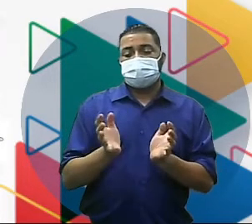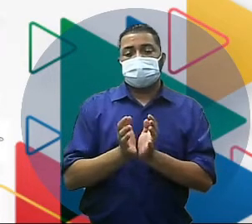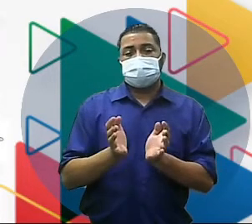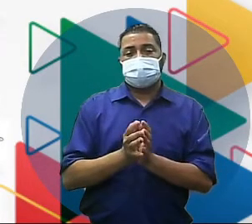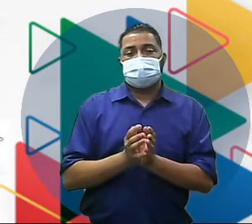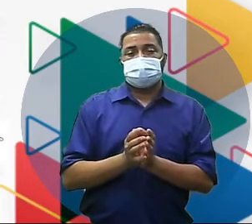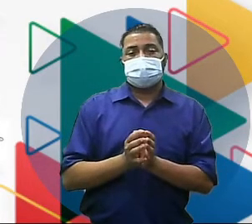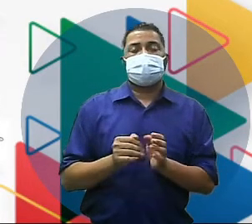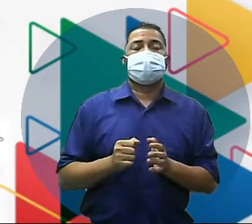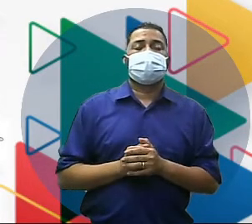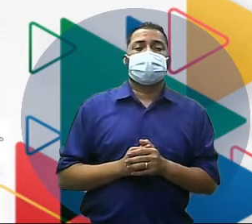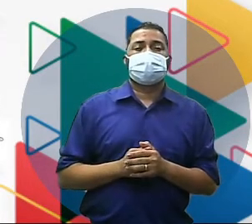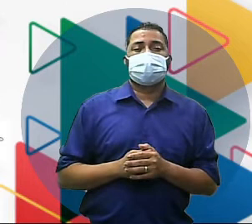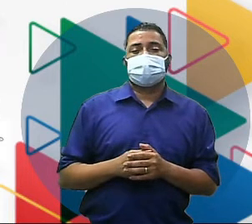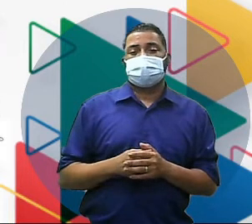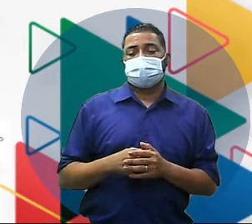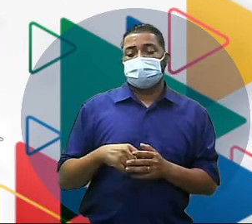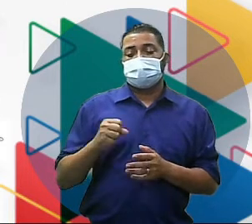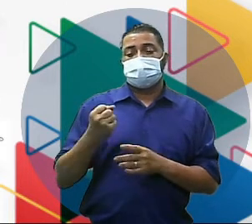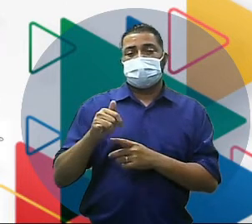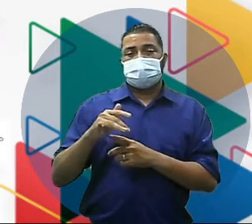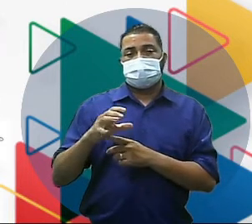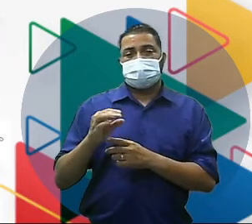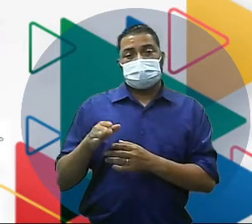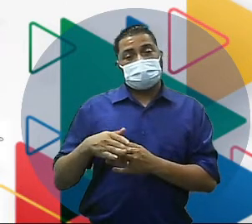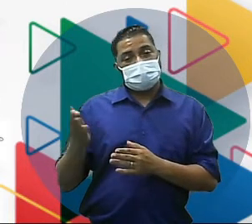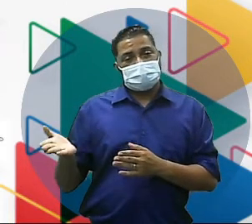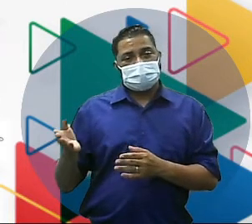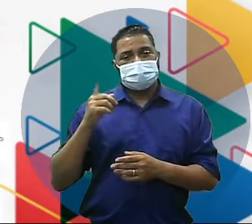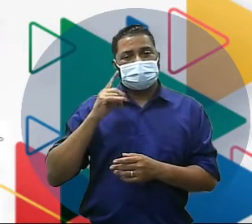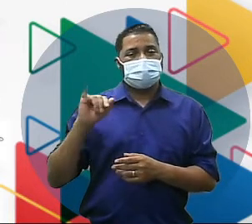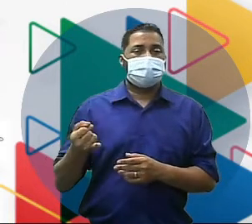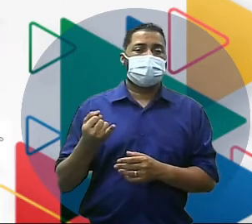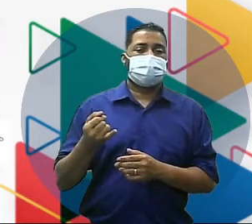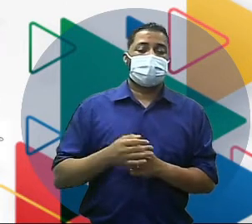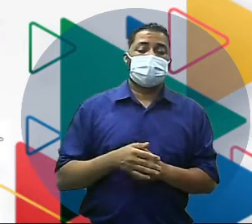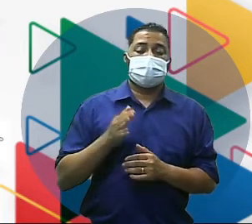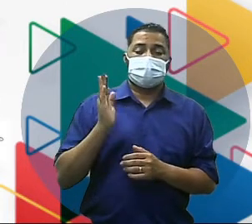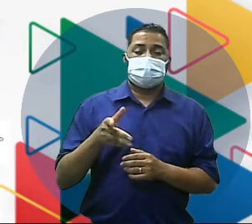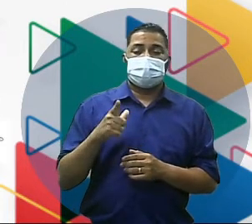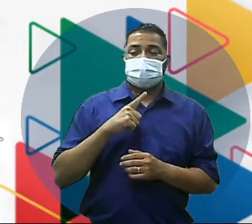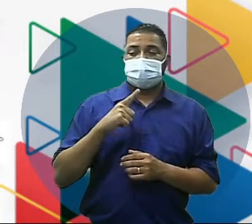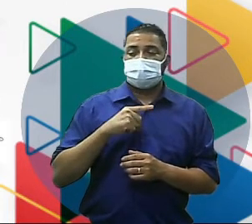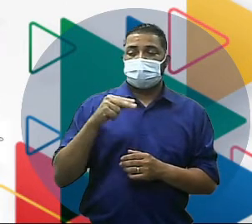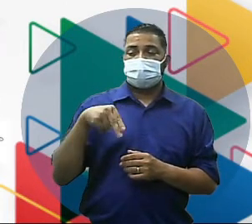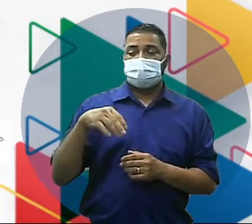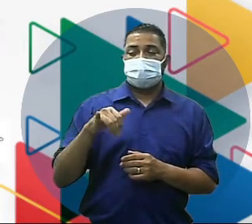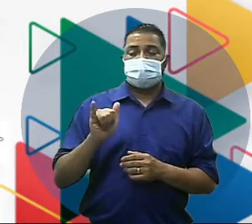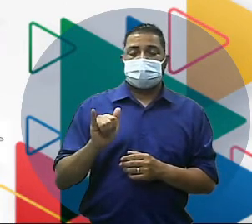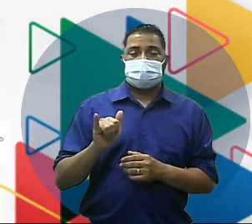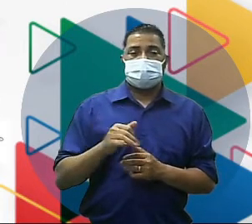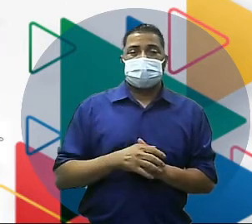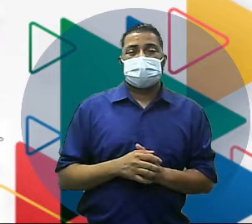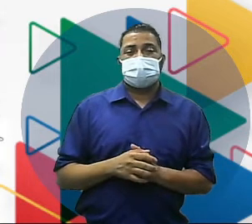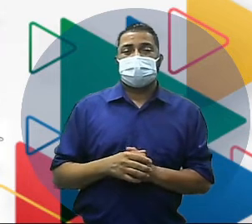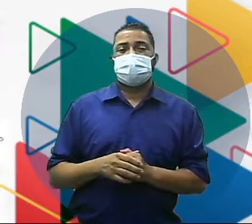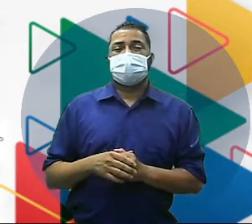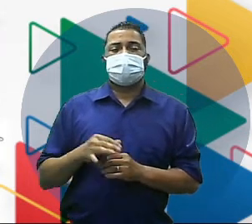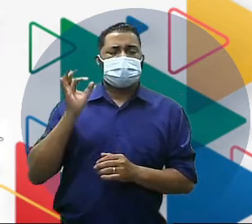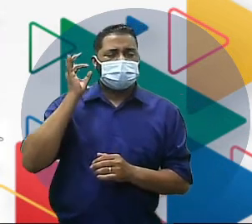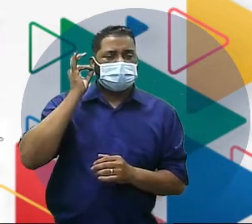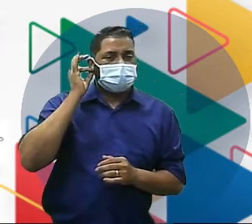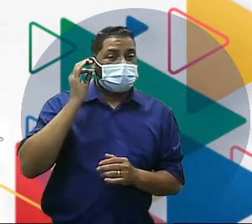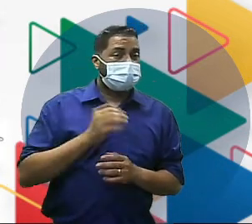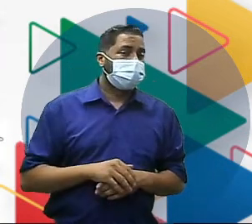e Molhados à frente, aí logo do lado do Jefferson, você pode ver aí do lado, já está aí o Ney Matogrosso. Show de